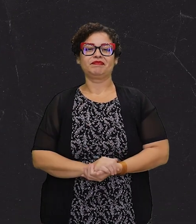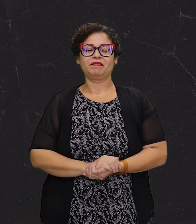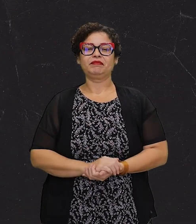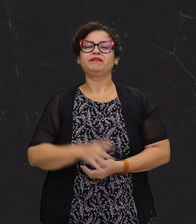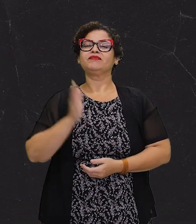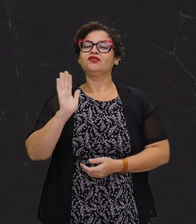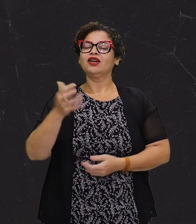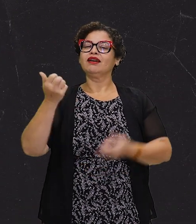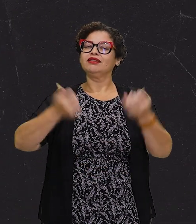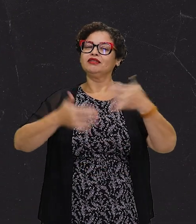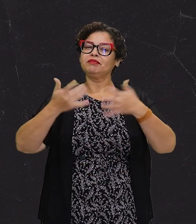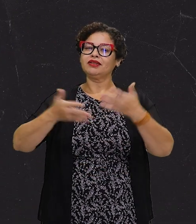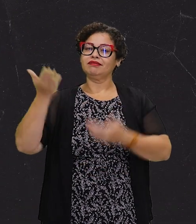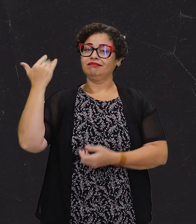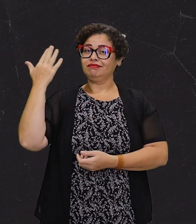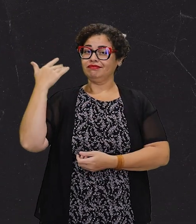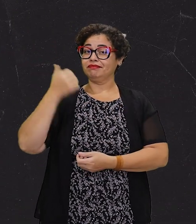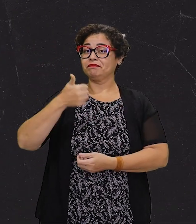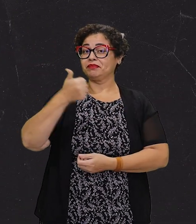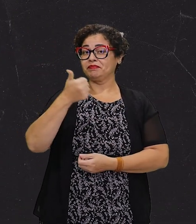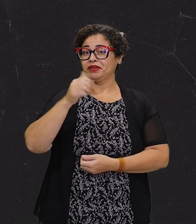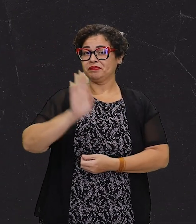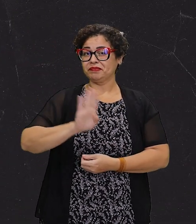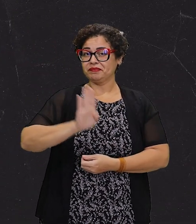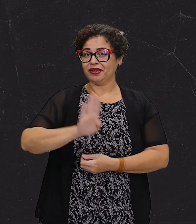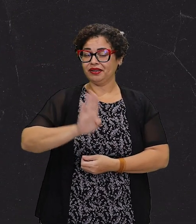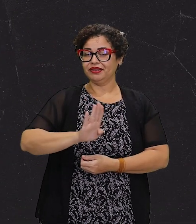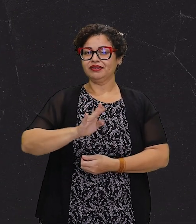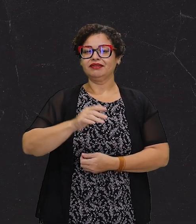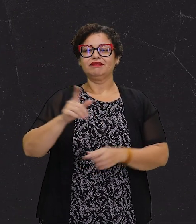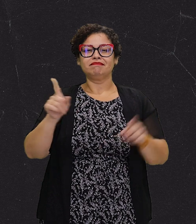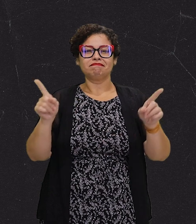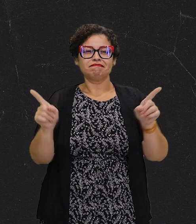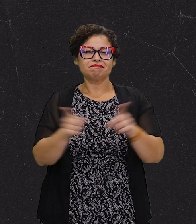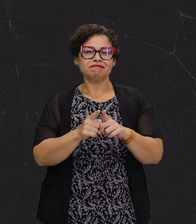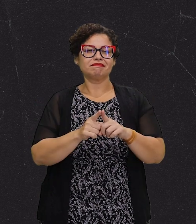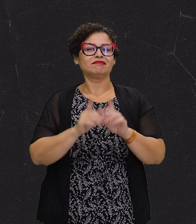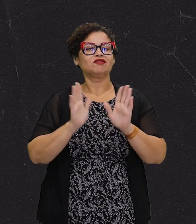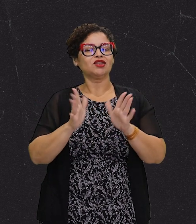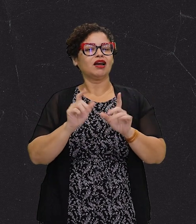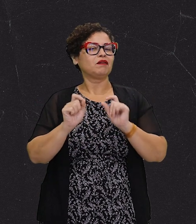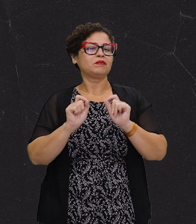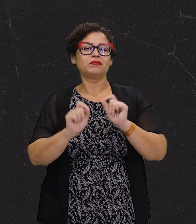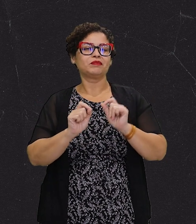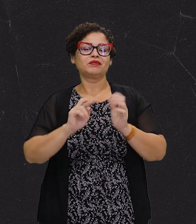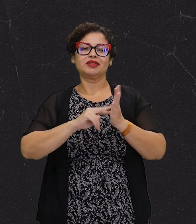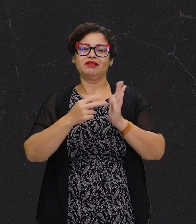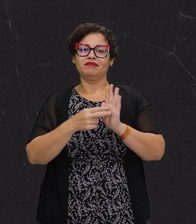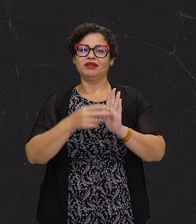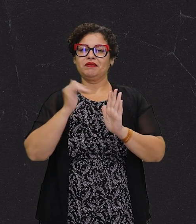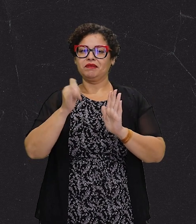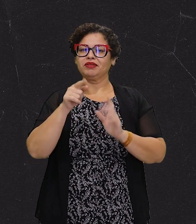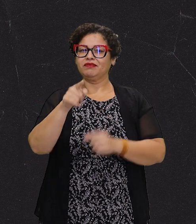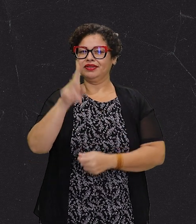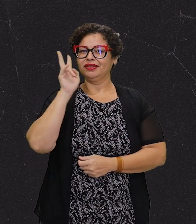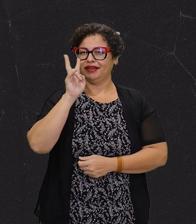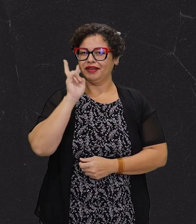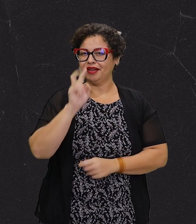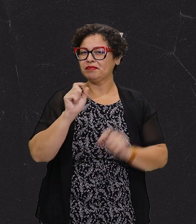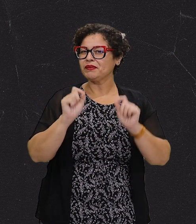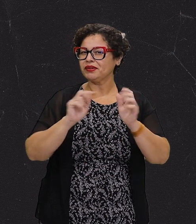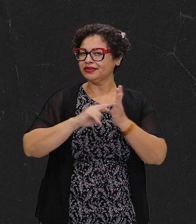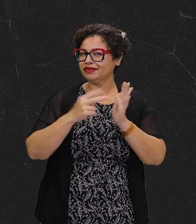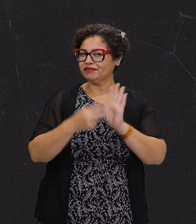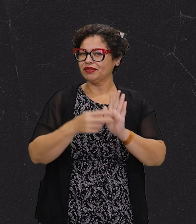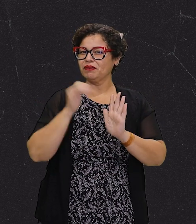falamos anteriormente, no primeiro bimestre, de forma mais breve, sobre o que é um conto. Você se lembra do que